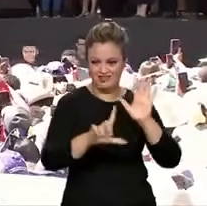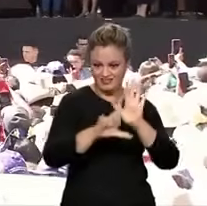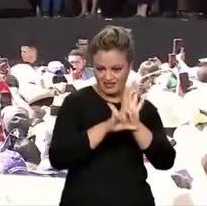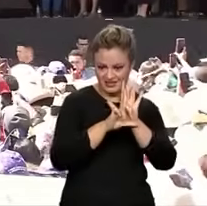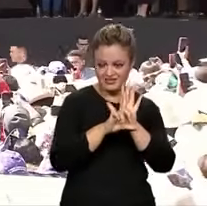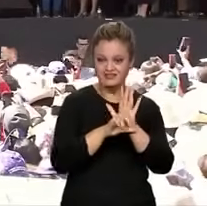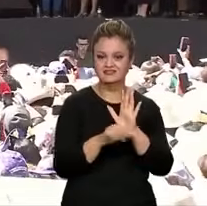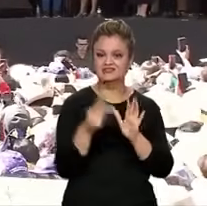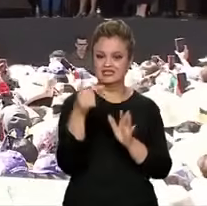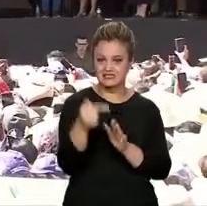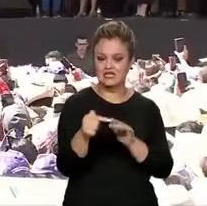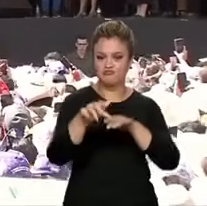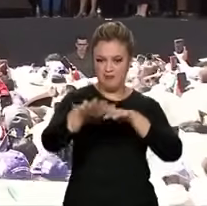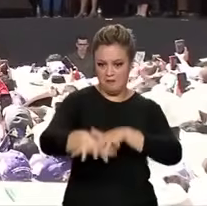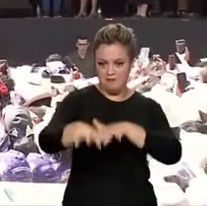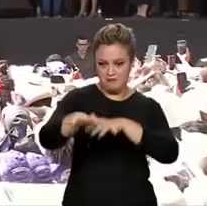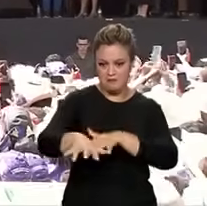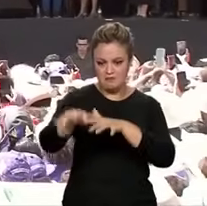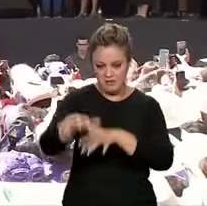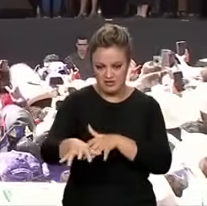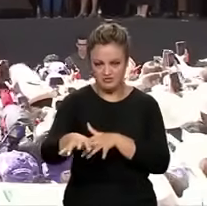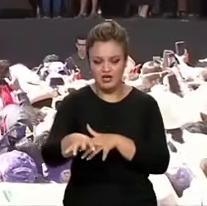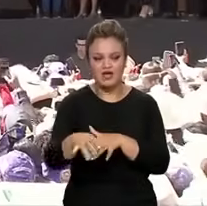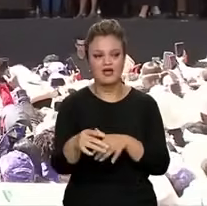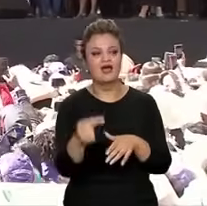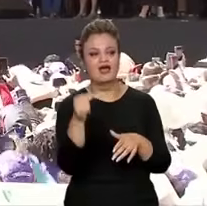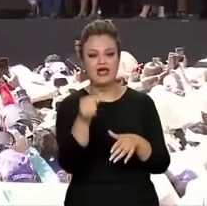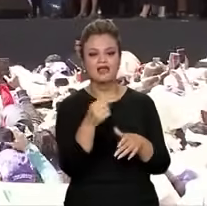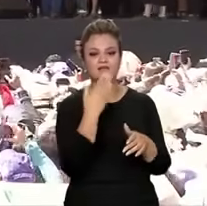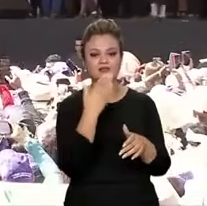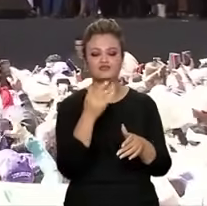da sétima Marcha das Margaridas